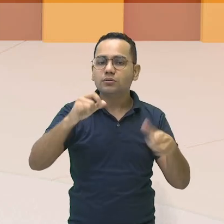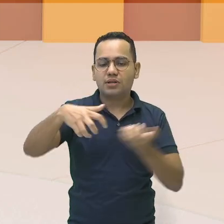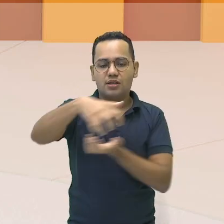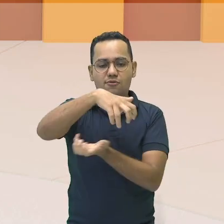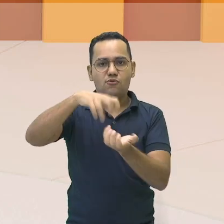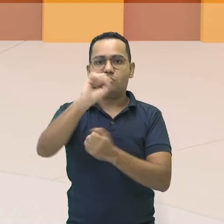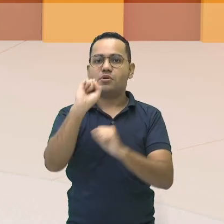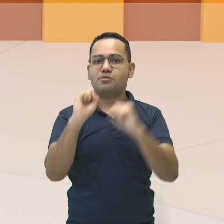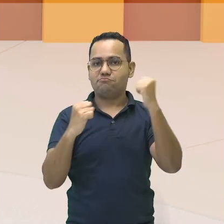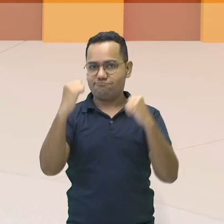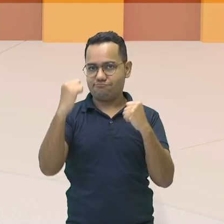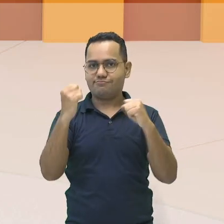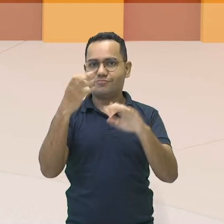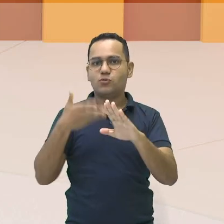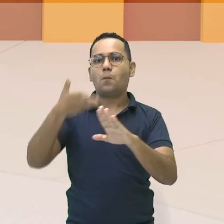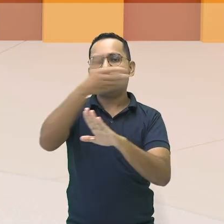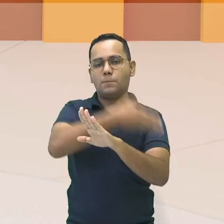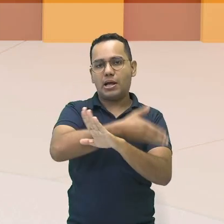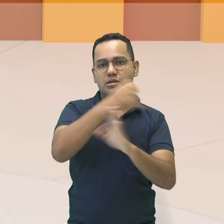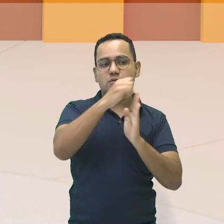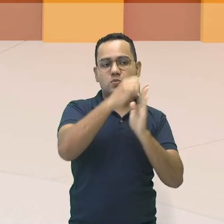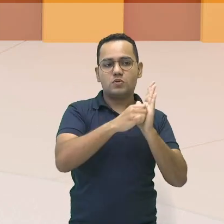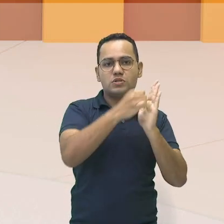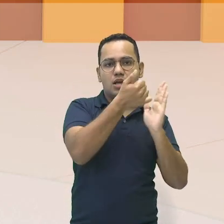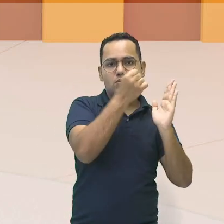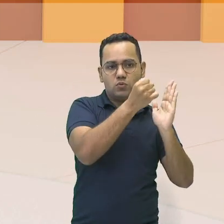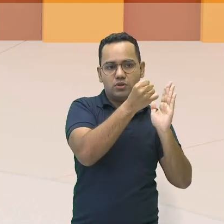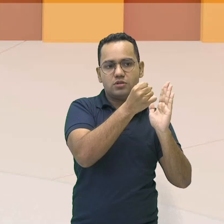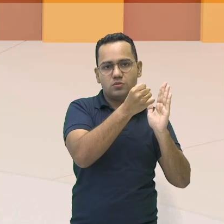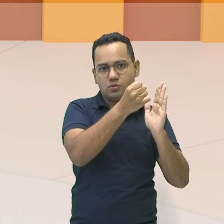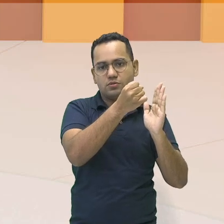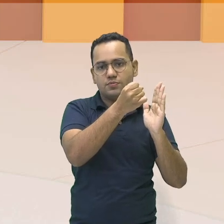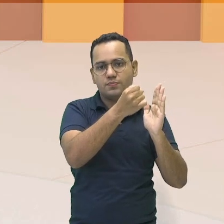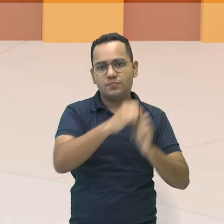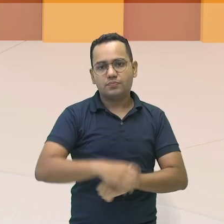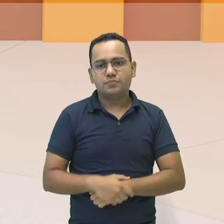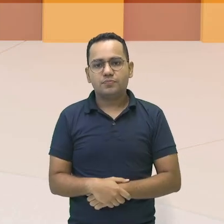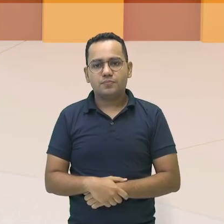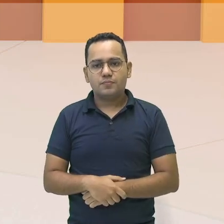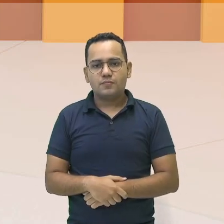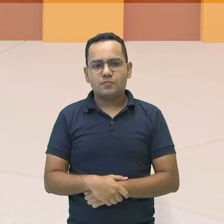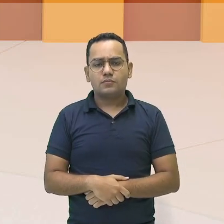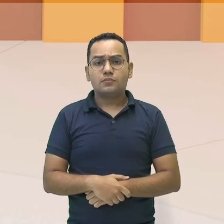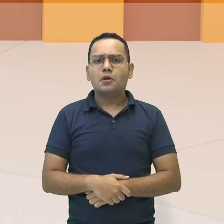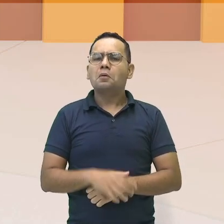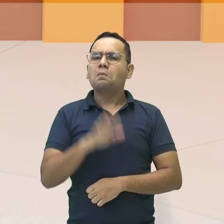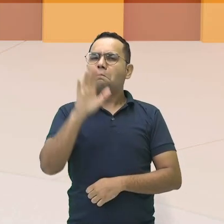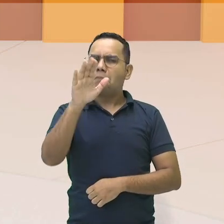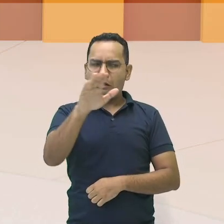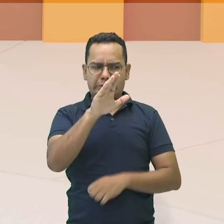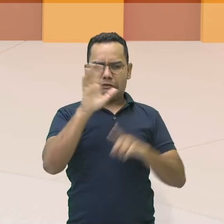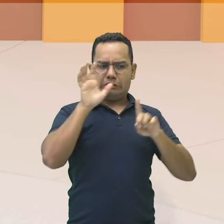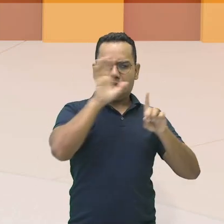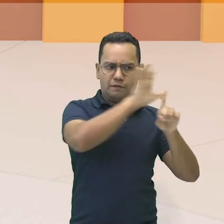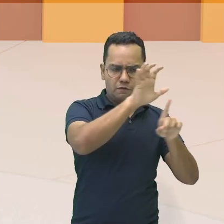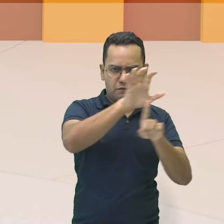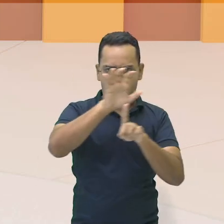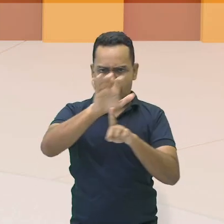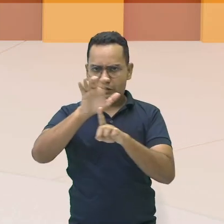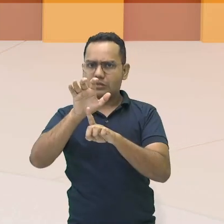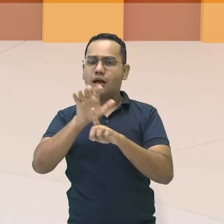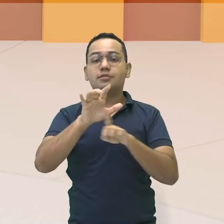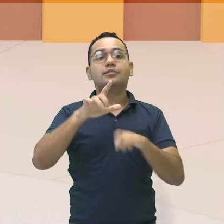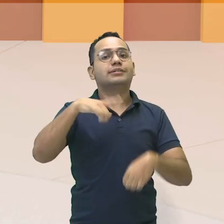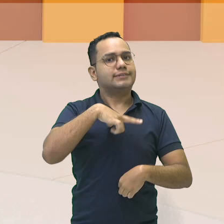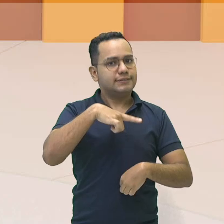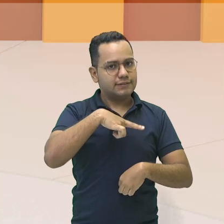industriais, que começaram lá no século XVIII e seguiram seu curso ali, trazendo impactos ambientais. Então, nesse período, o homem